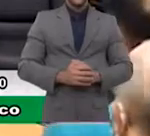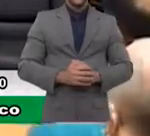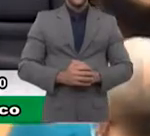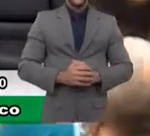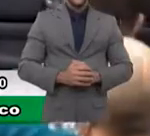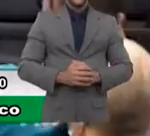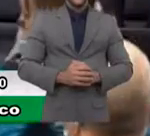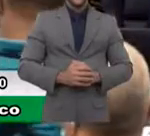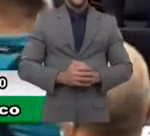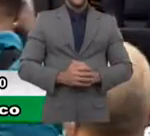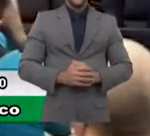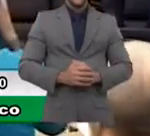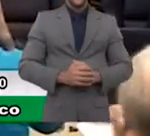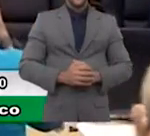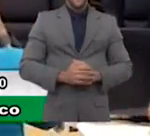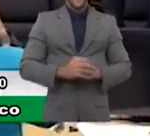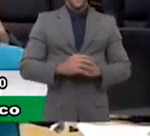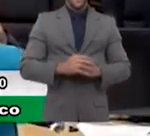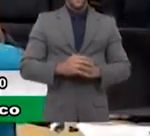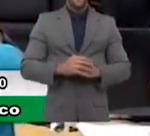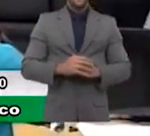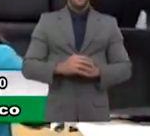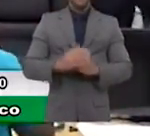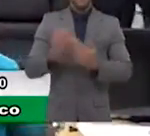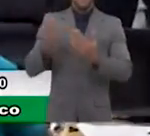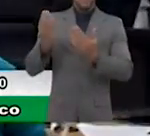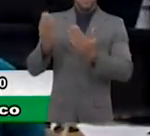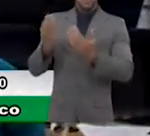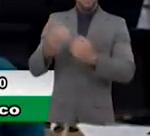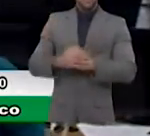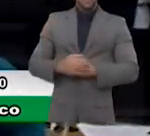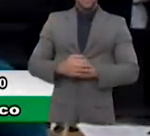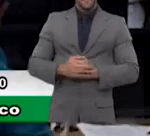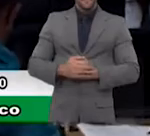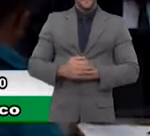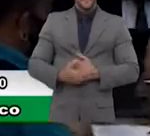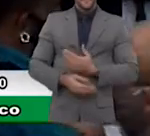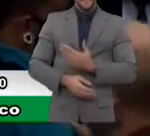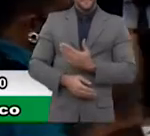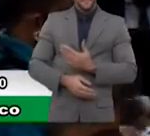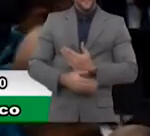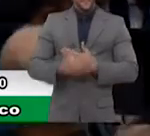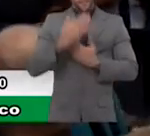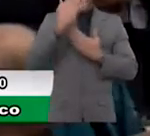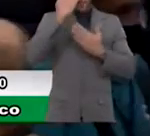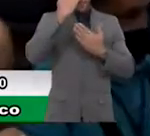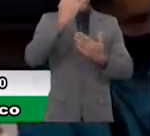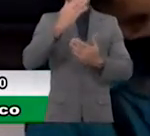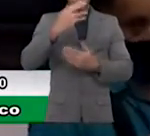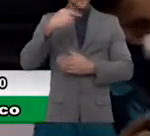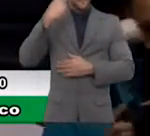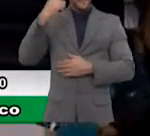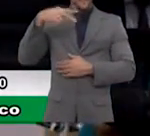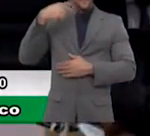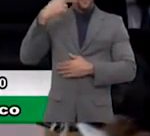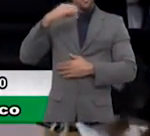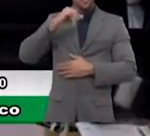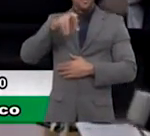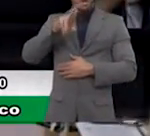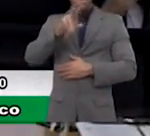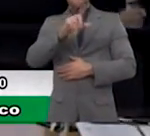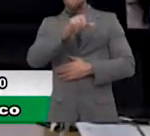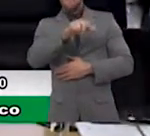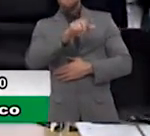Nós somos uma equipe. Aí, ó, a homenagem aí, senhor Jair. Obrigado, senhor Jair. Tá bem? Aí tem história, hein? Aí tem